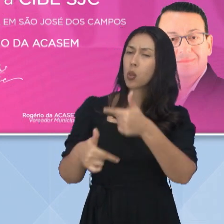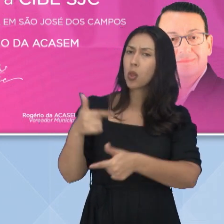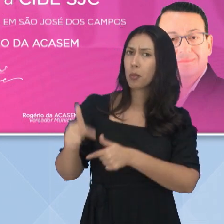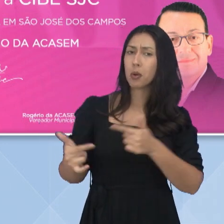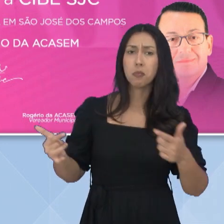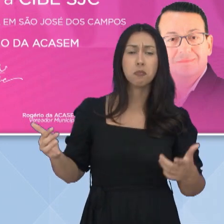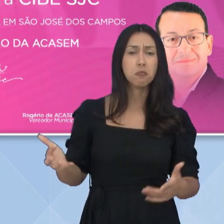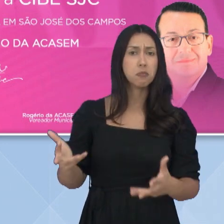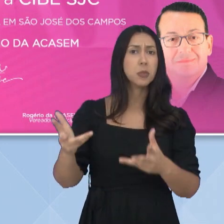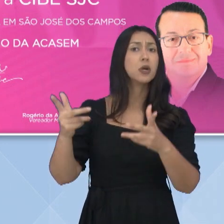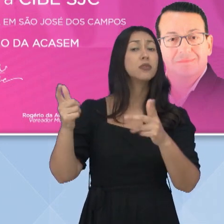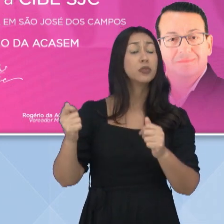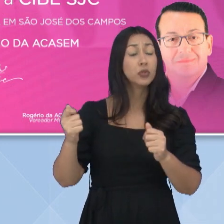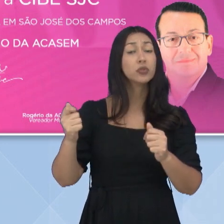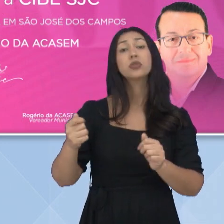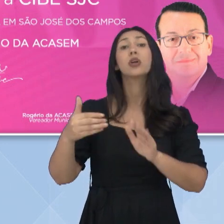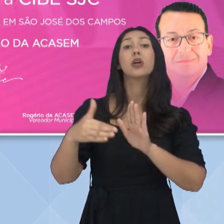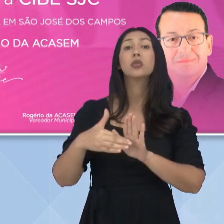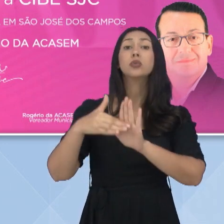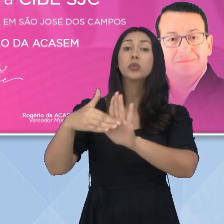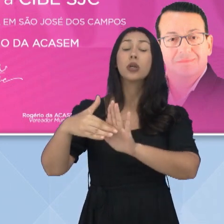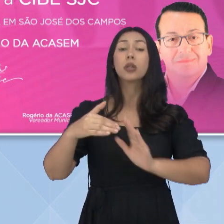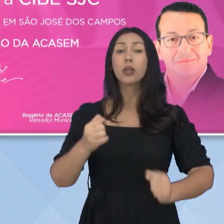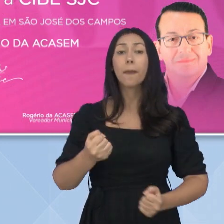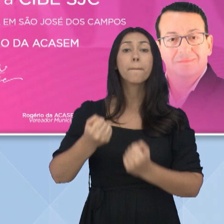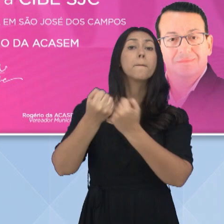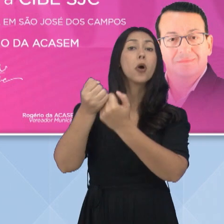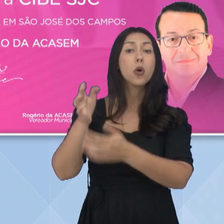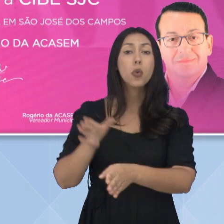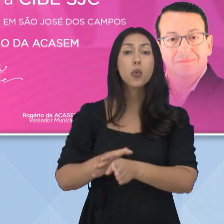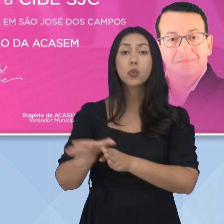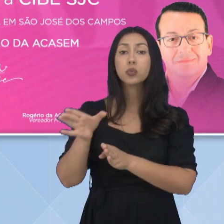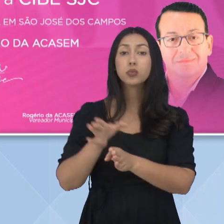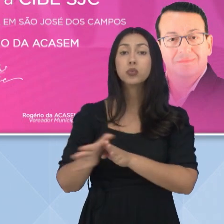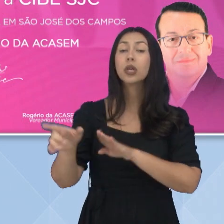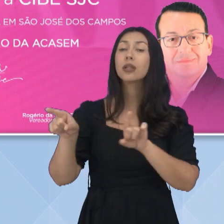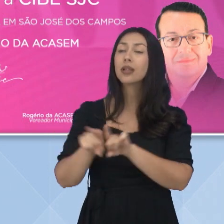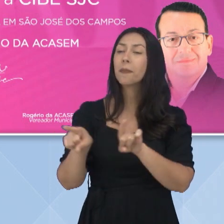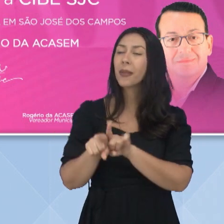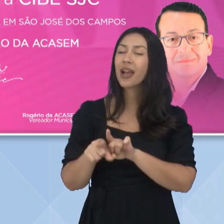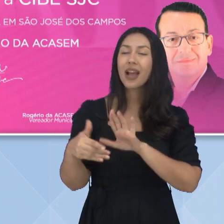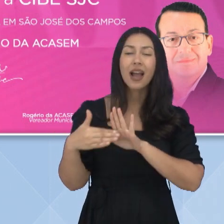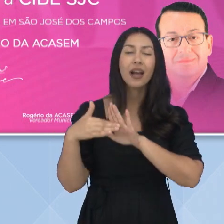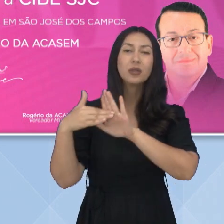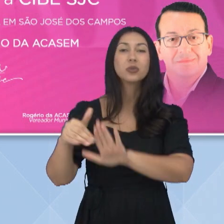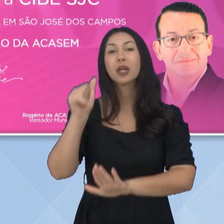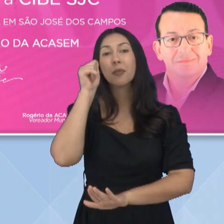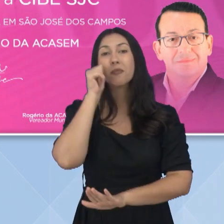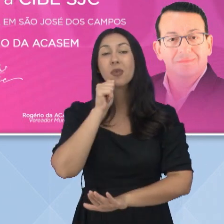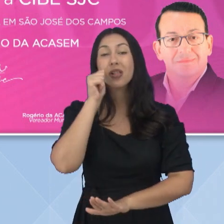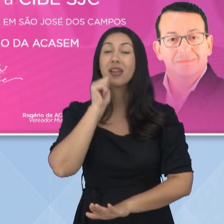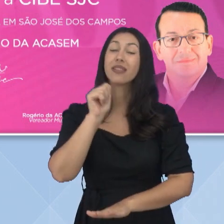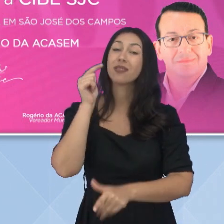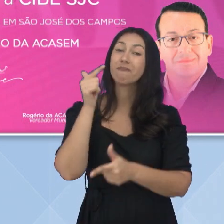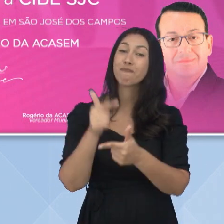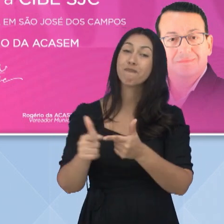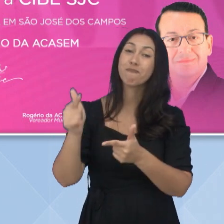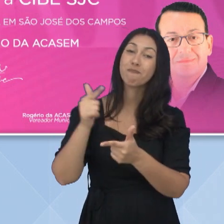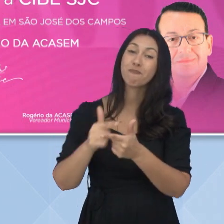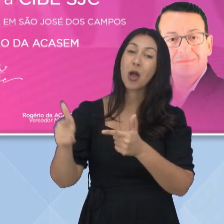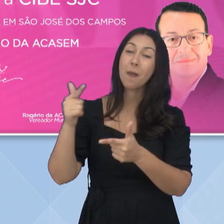notável, oferecendo apoio, orientação e assistência às mulheres que enfrentam desafios